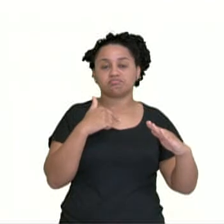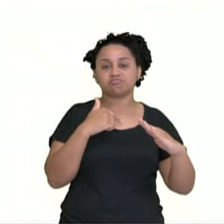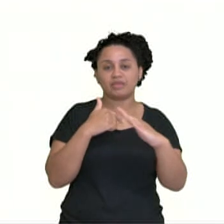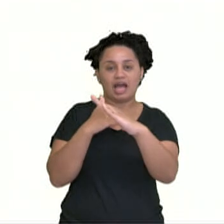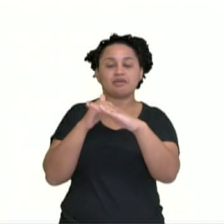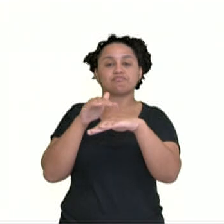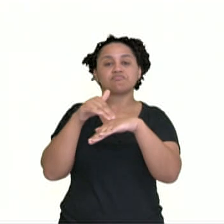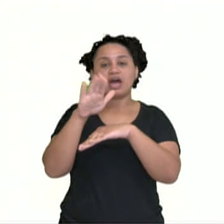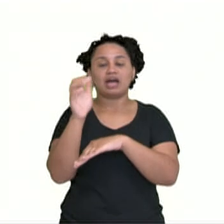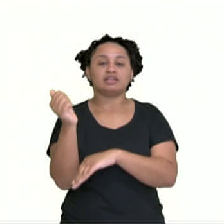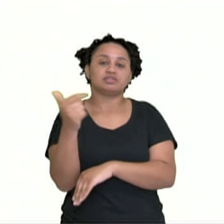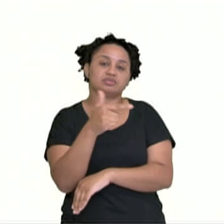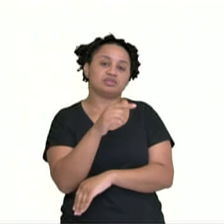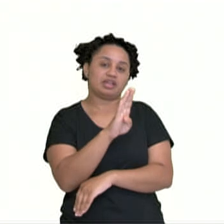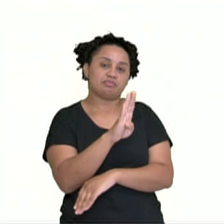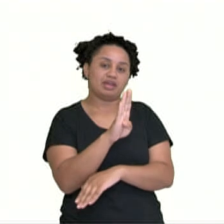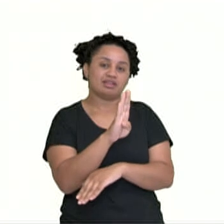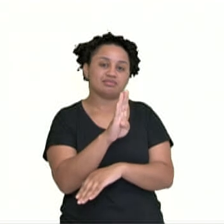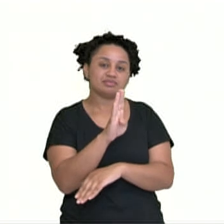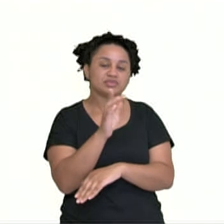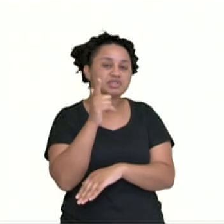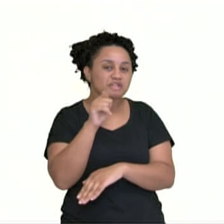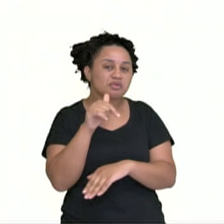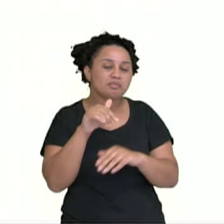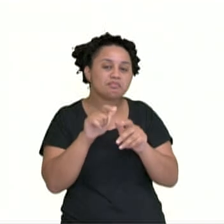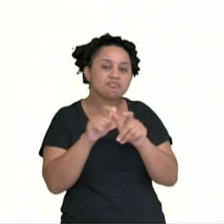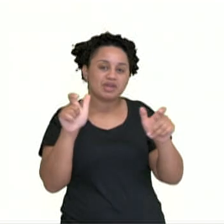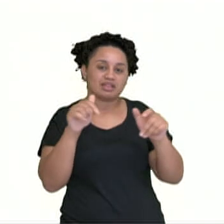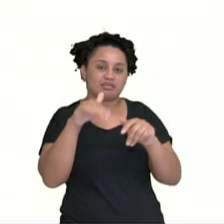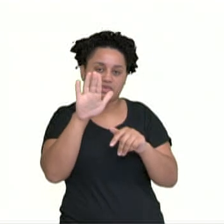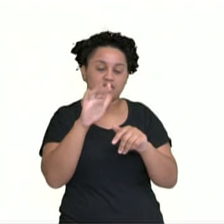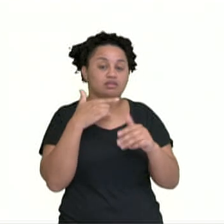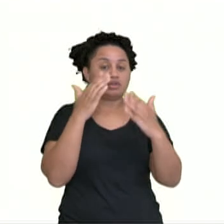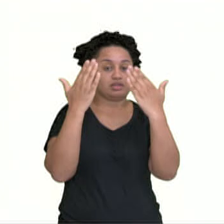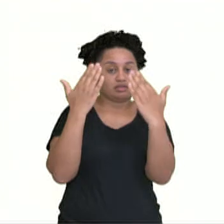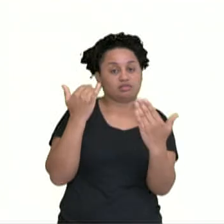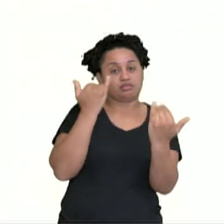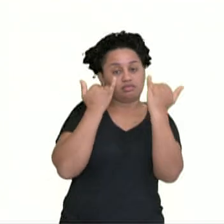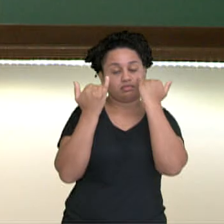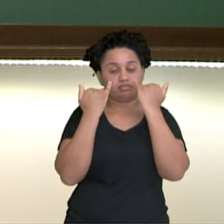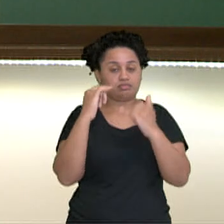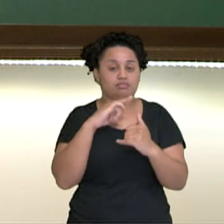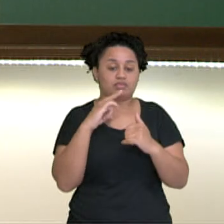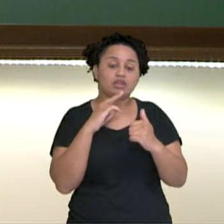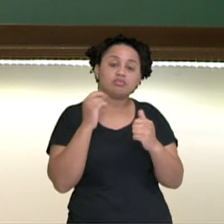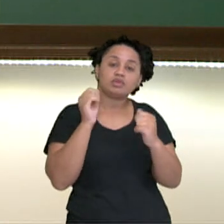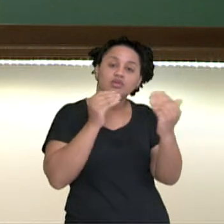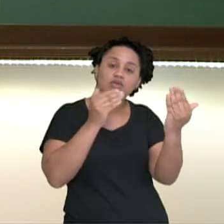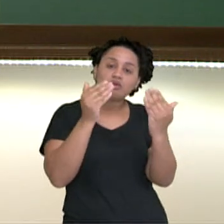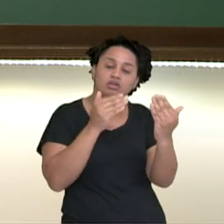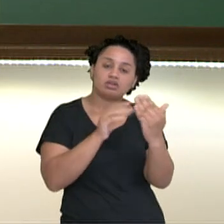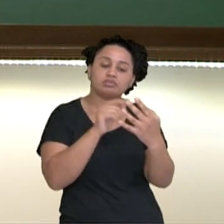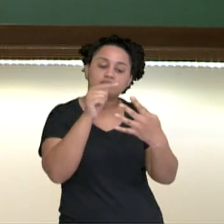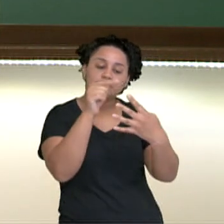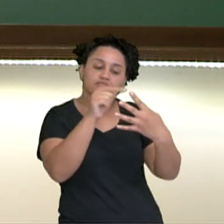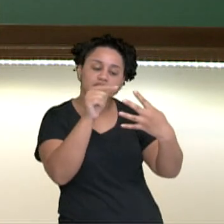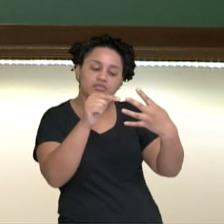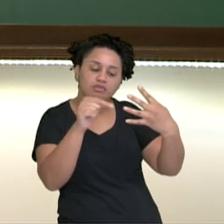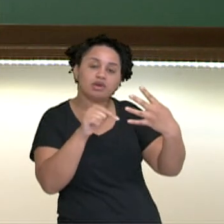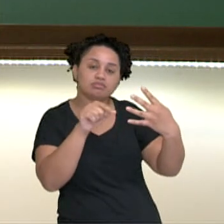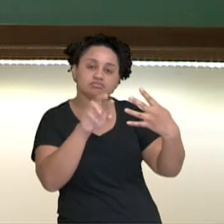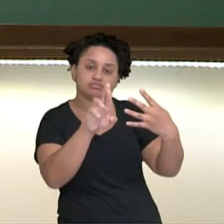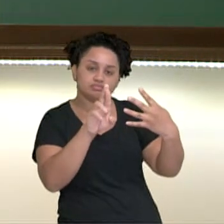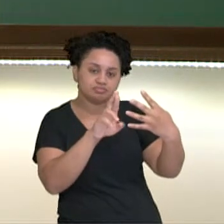crescimento maior do que a empresa B. Tá vendo? É analisar a informação do gráfico e comparar com as alternativas de resposta que você tem